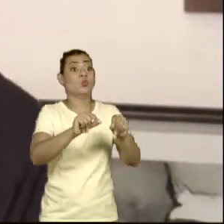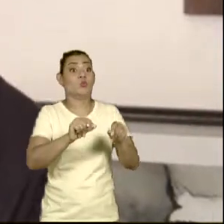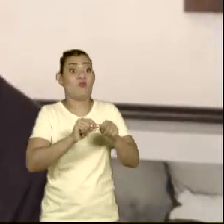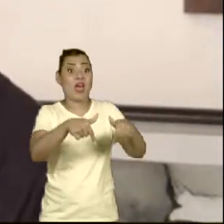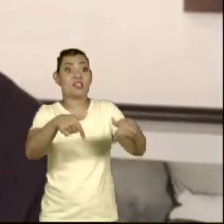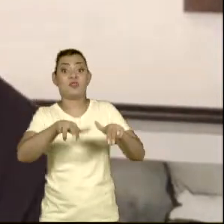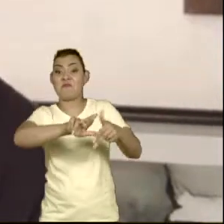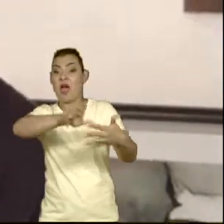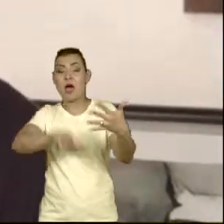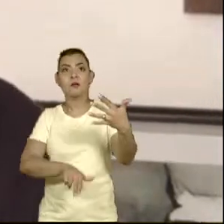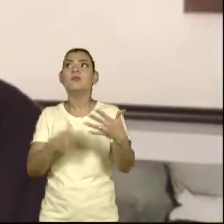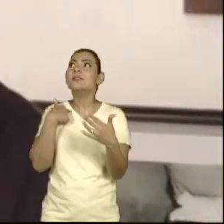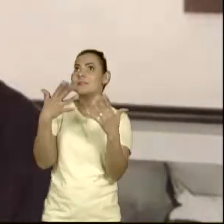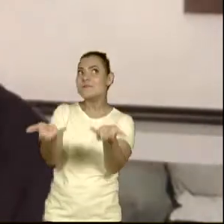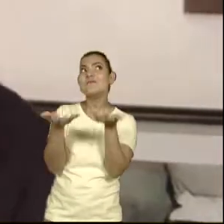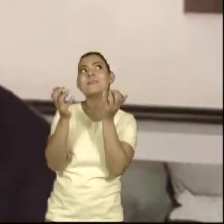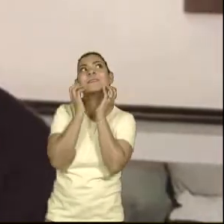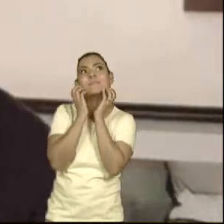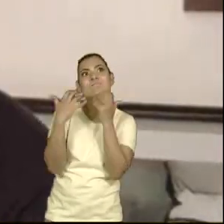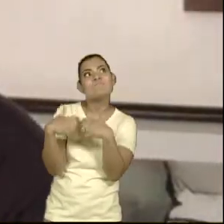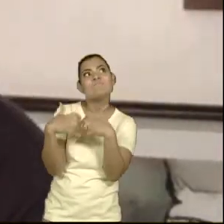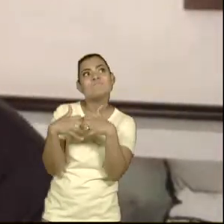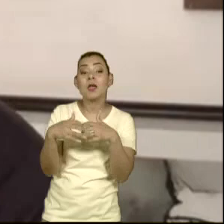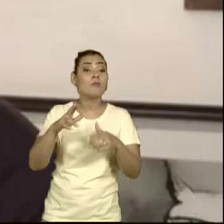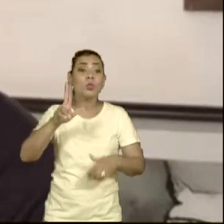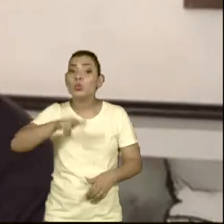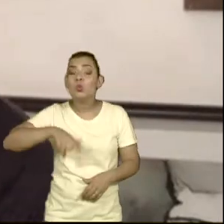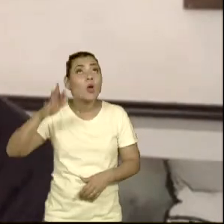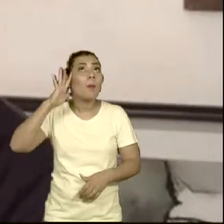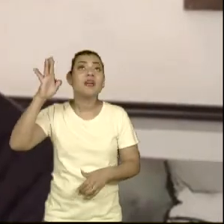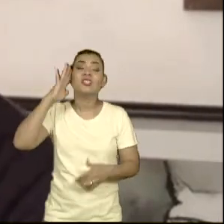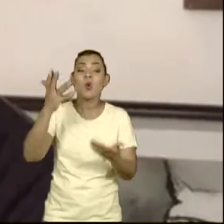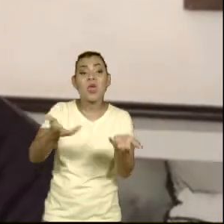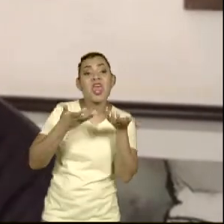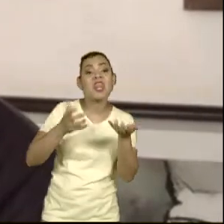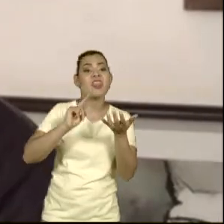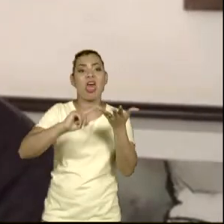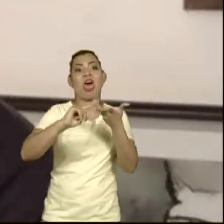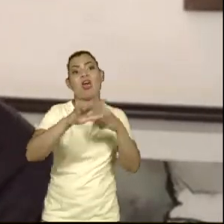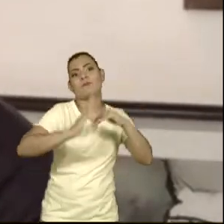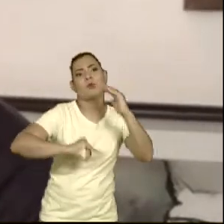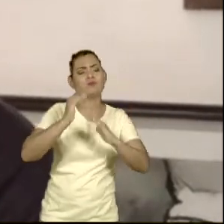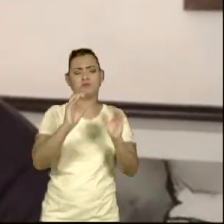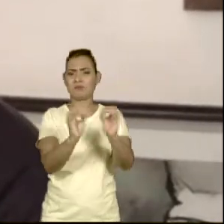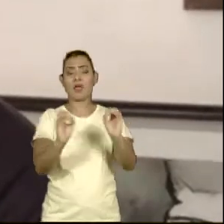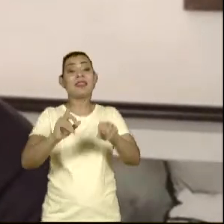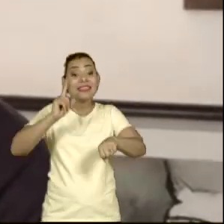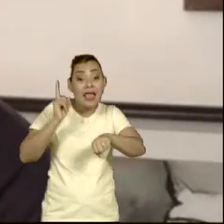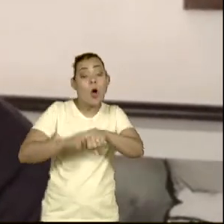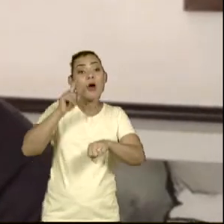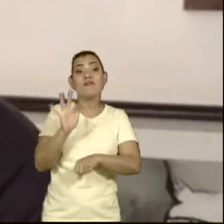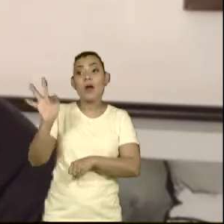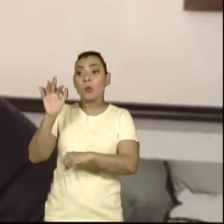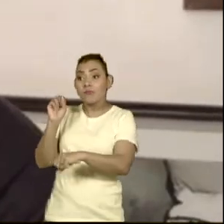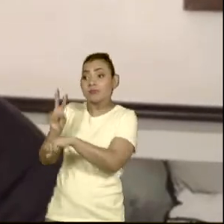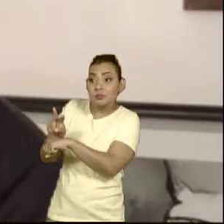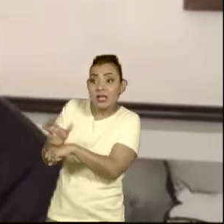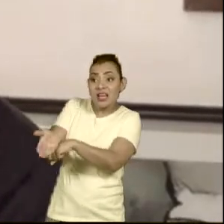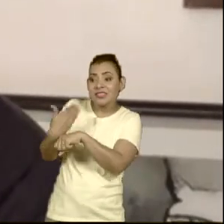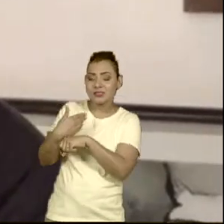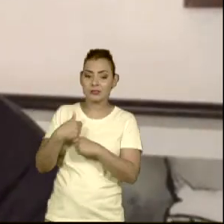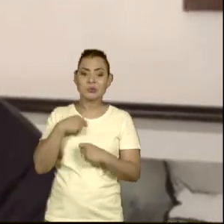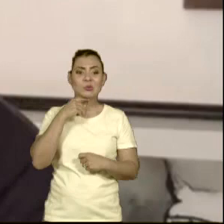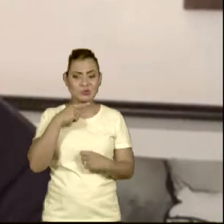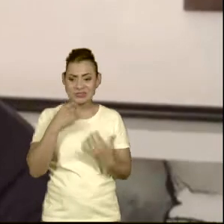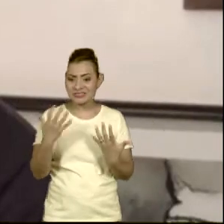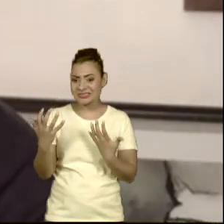quer dizer, eu não tinha a menor ideia do que eu queria fazer na minha vida. isso até chegar a hora de prestar a faculdade, eu continuava não